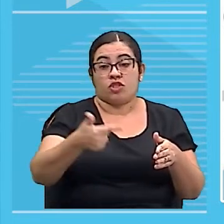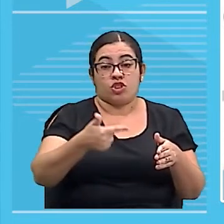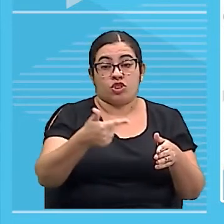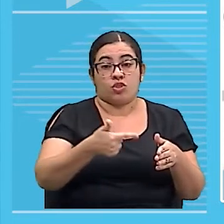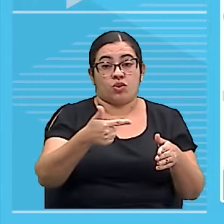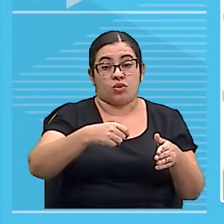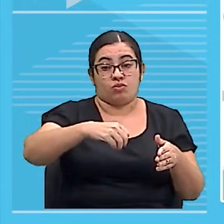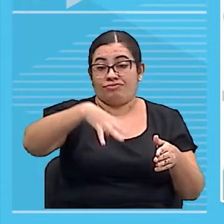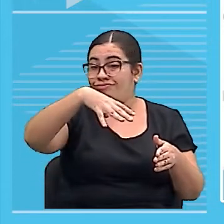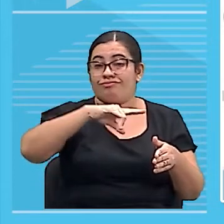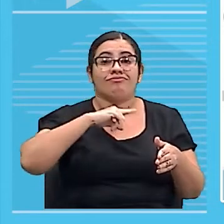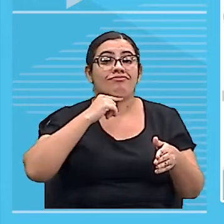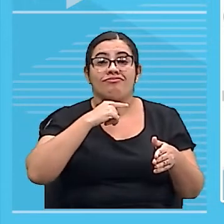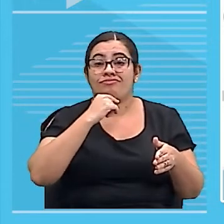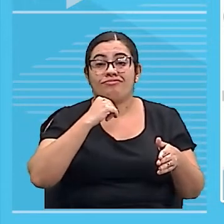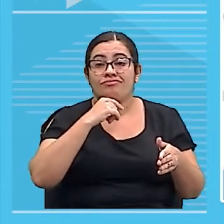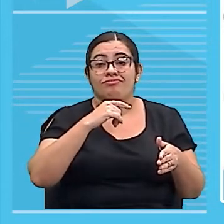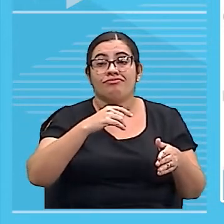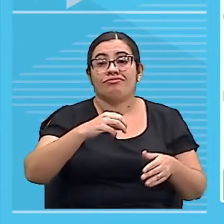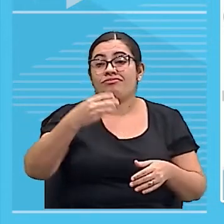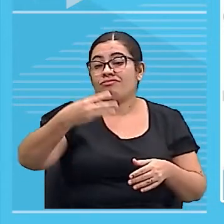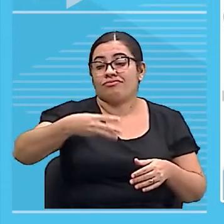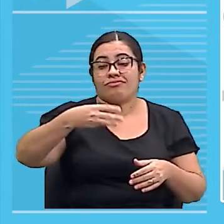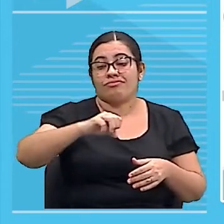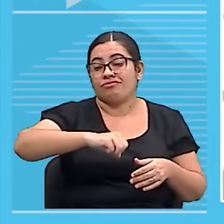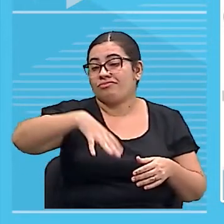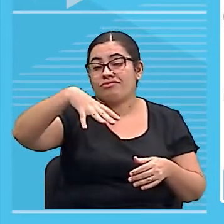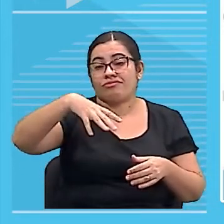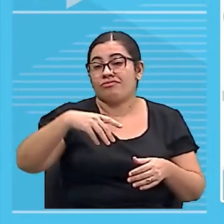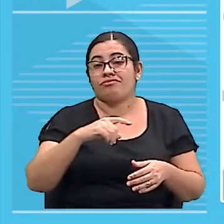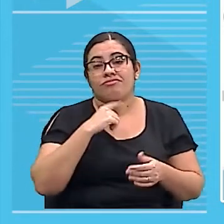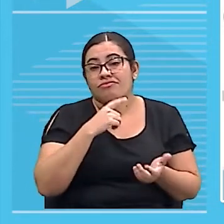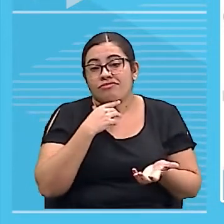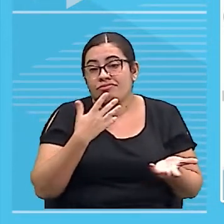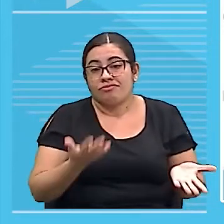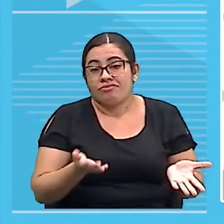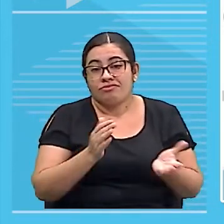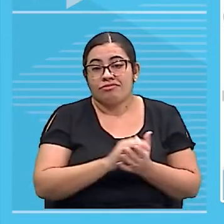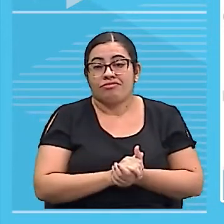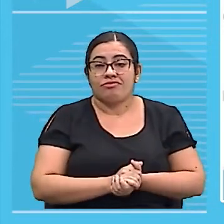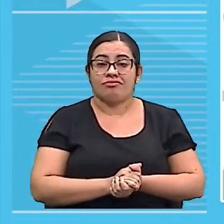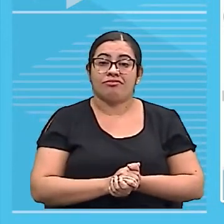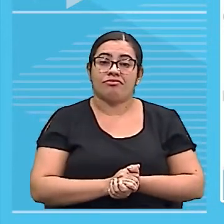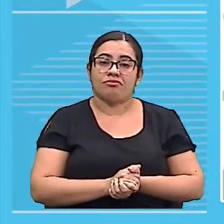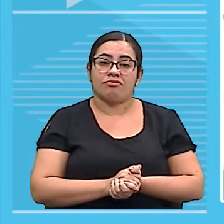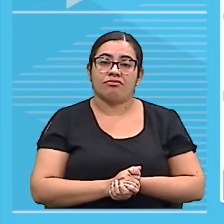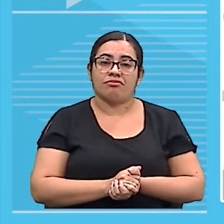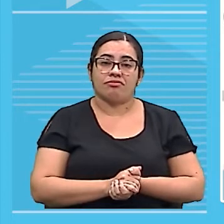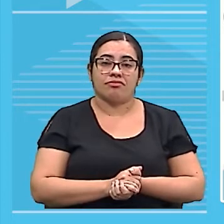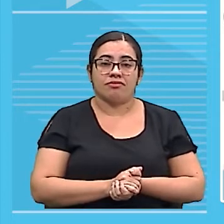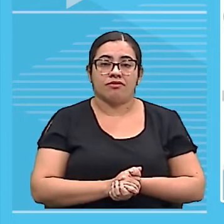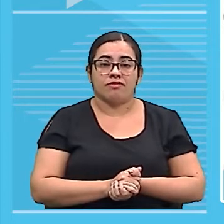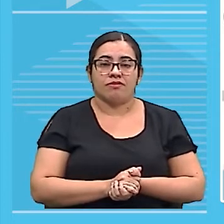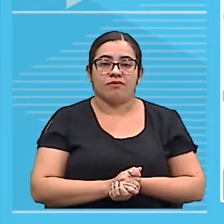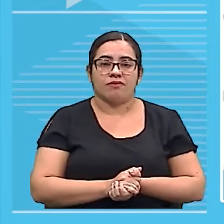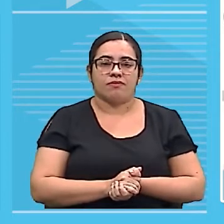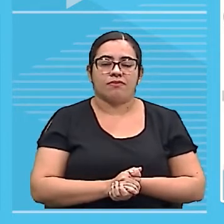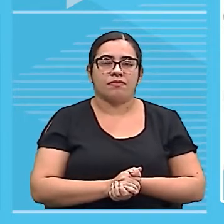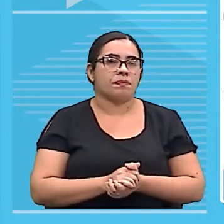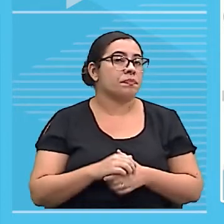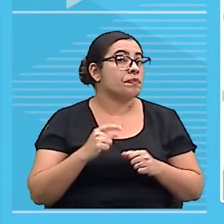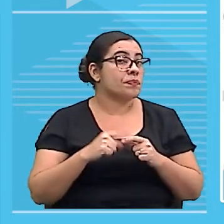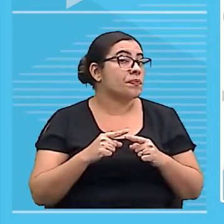2K lâmpada dois não chega ao resistor três que a lâmpada 3 É